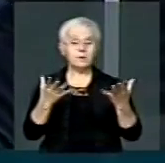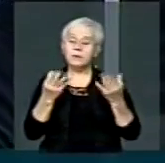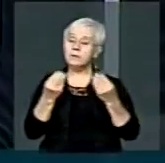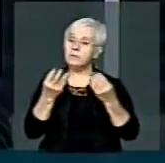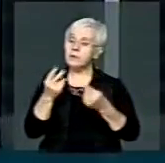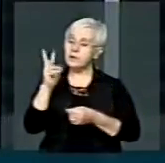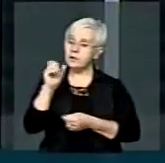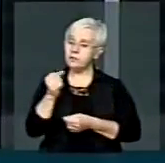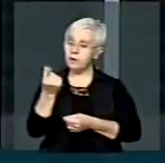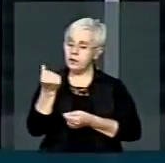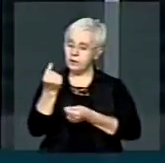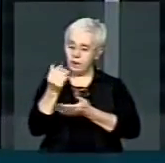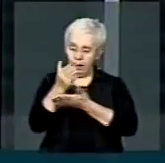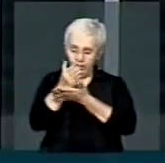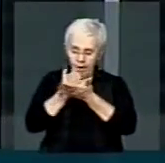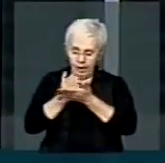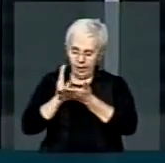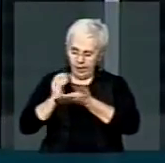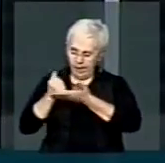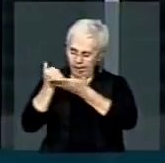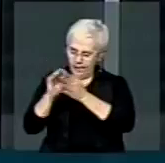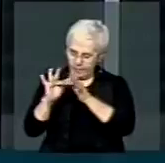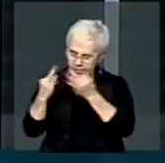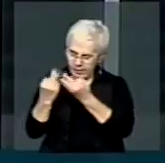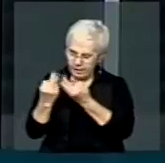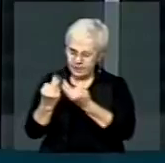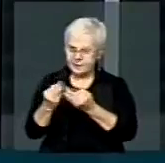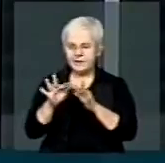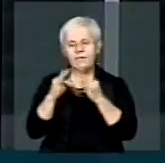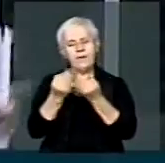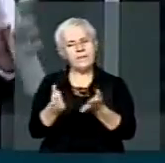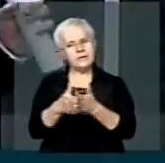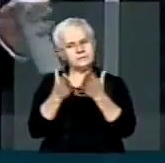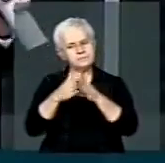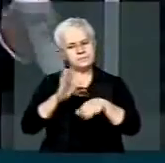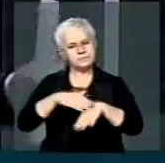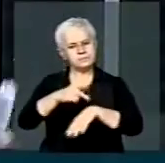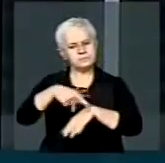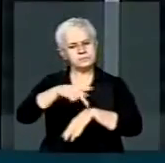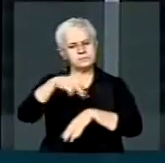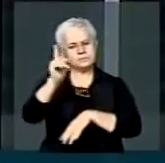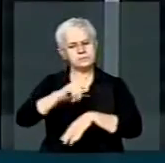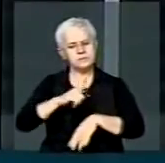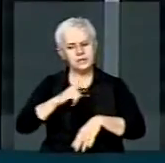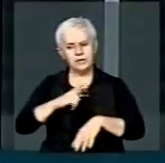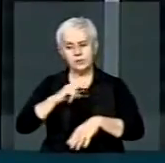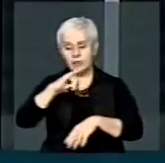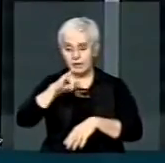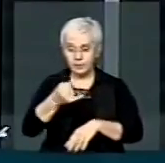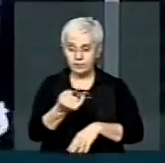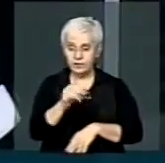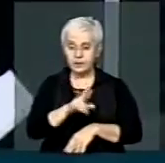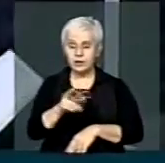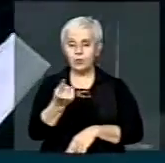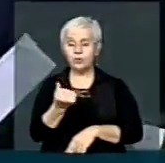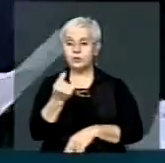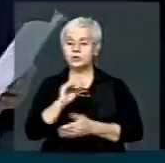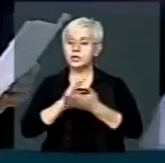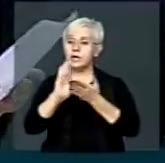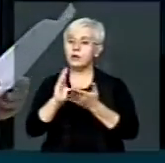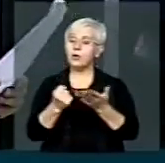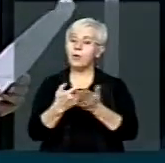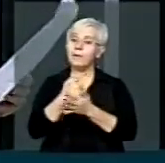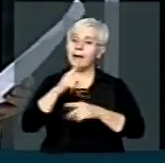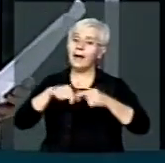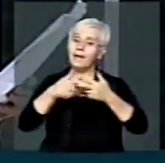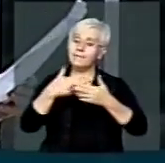recurso da Bolsa Família, especialmente para as famílias mais humildes desse país, são gastas na compra do material escolar. E por incrível